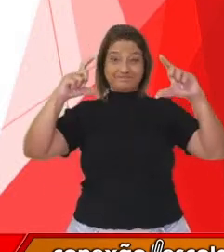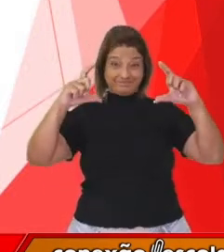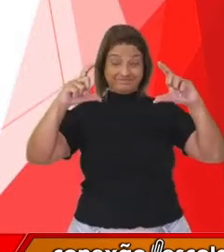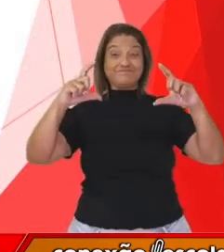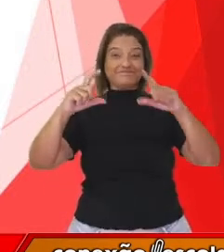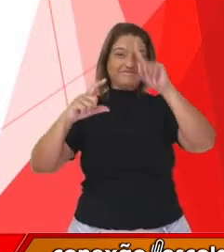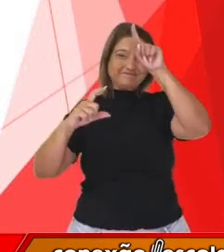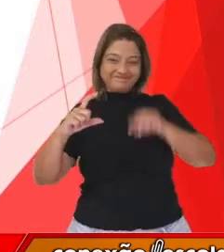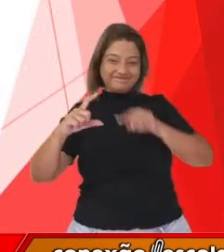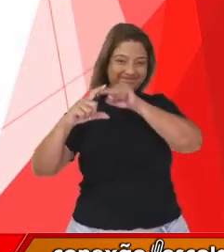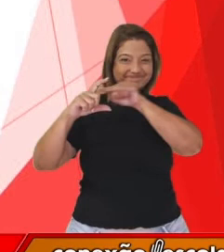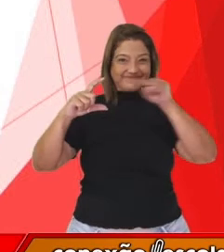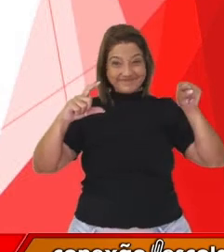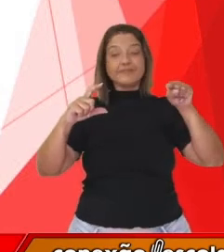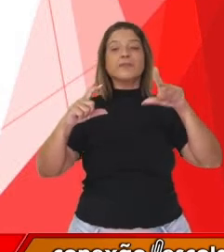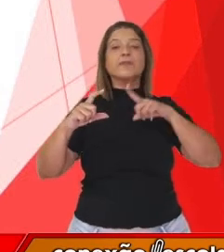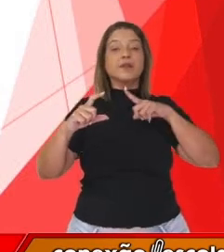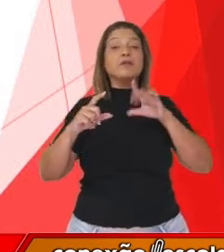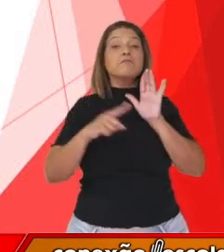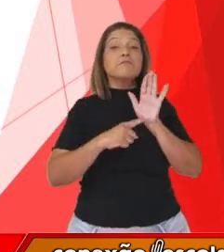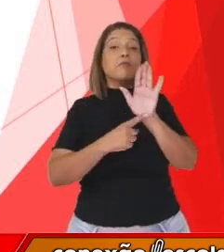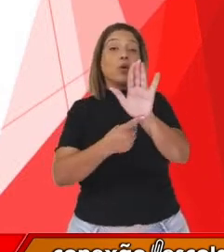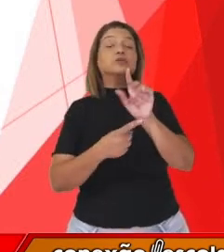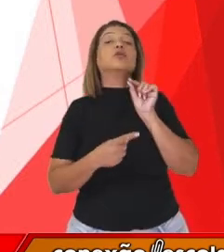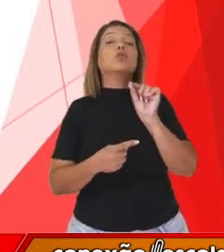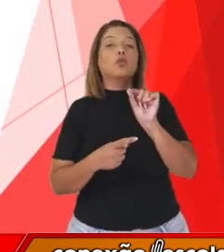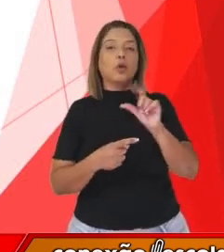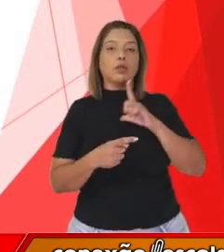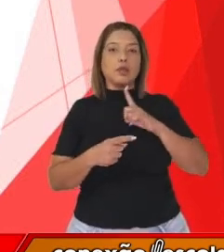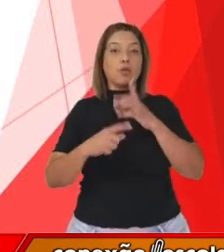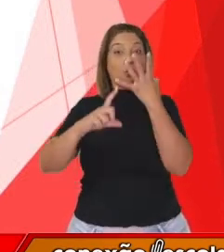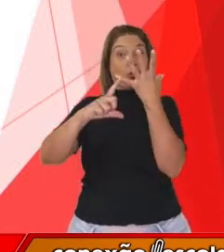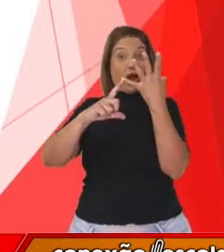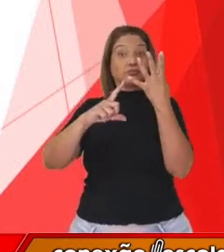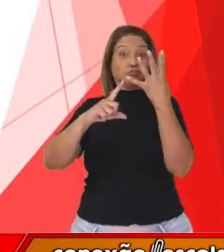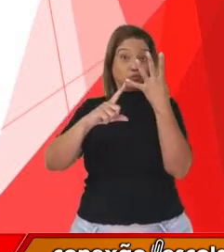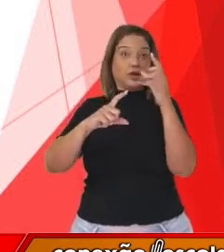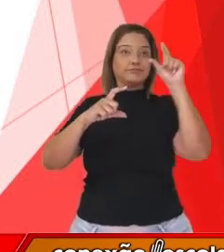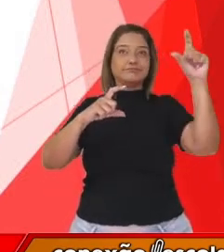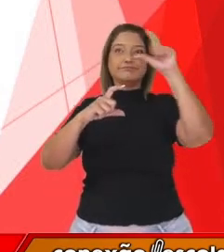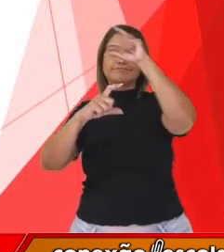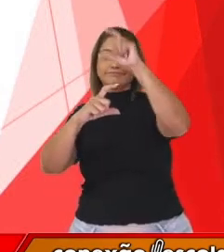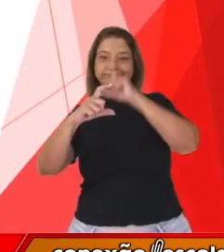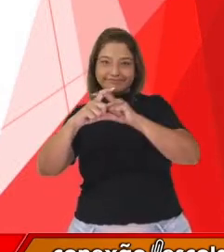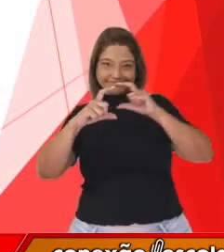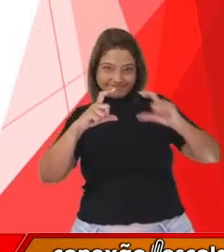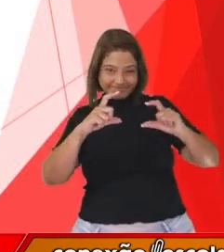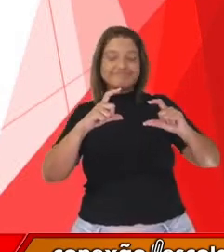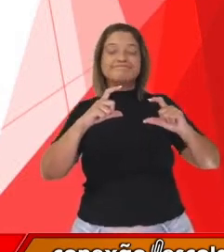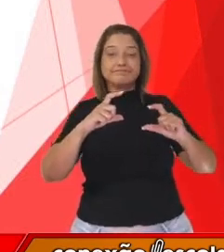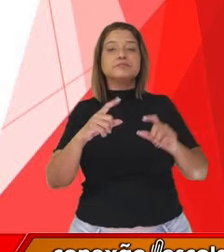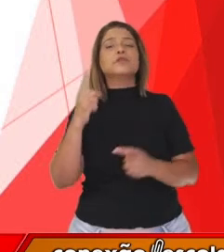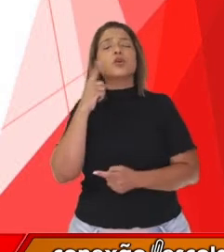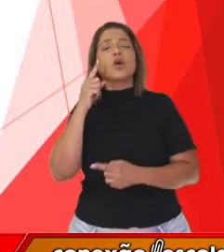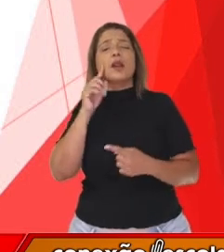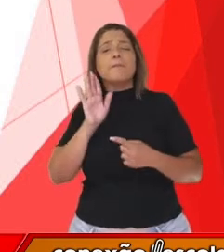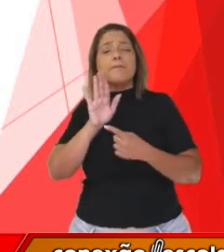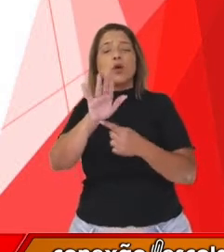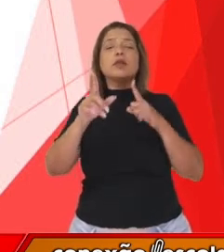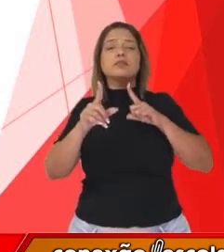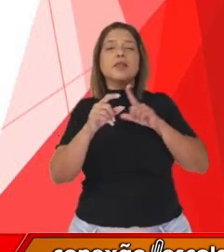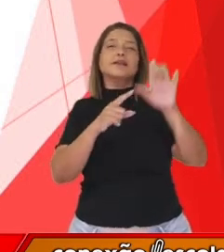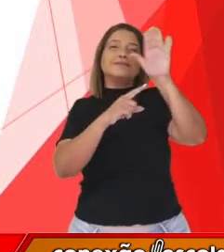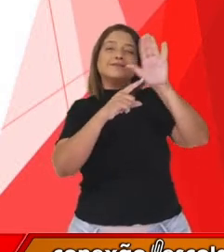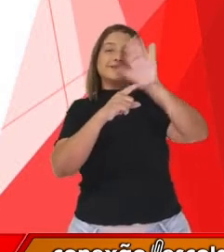outra imagem, eu tenho uma figura que foi dividida em 4 partes, que eu peguei e